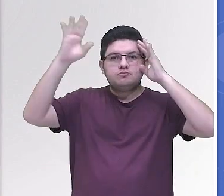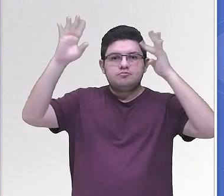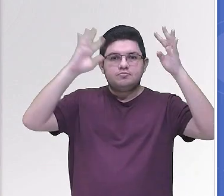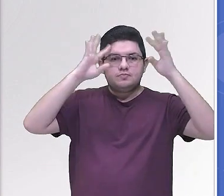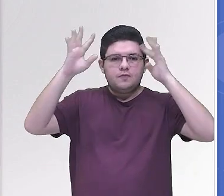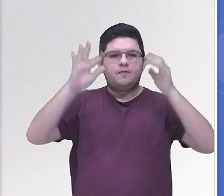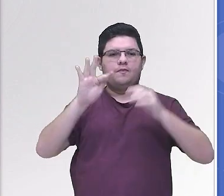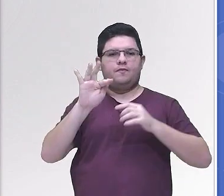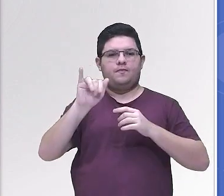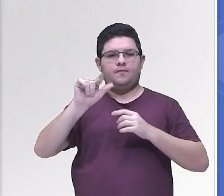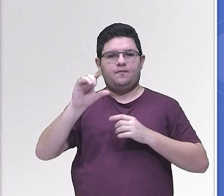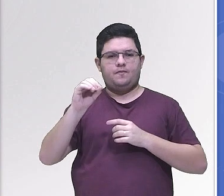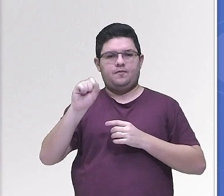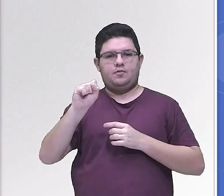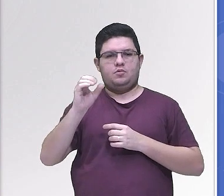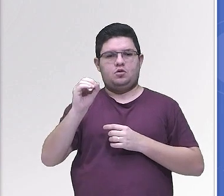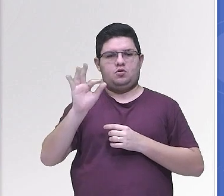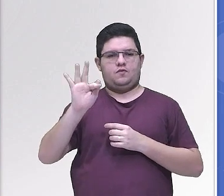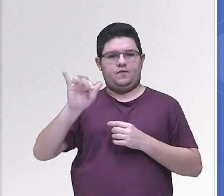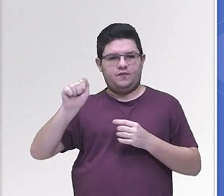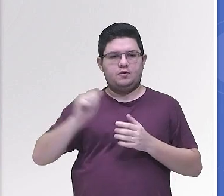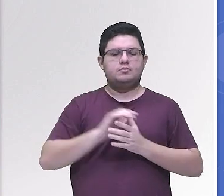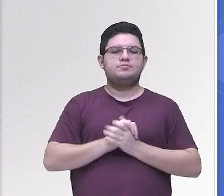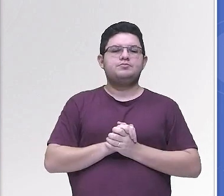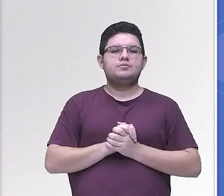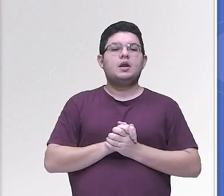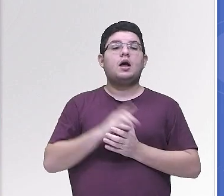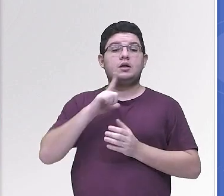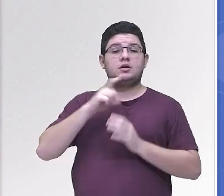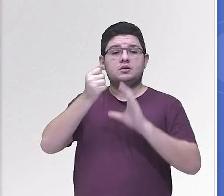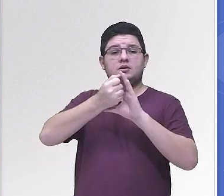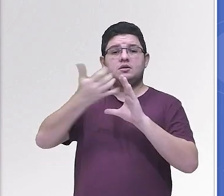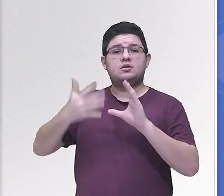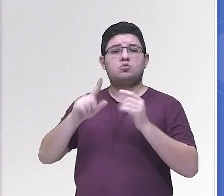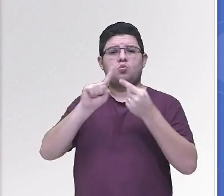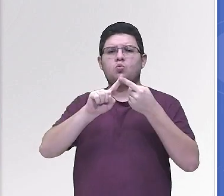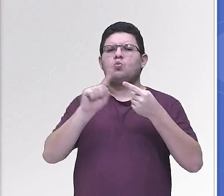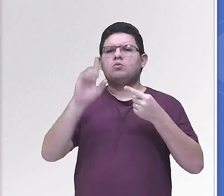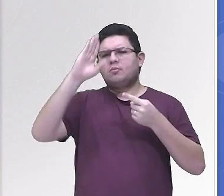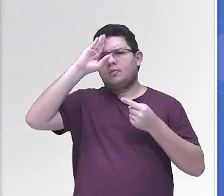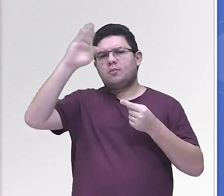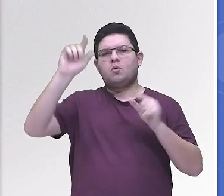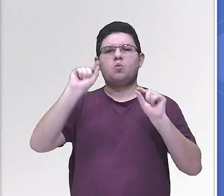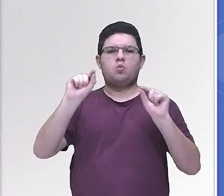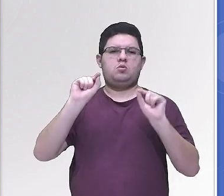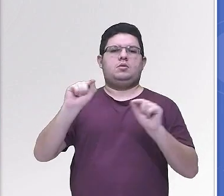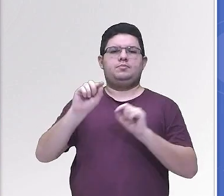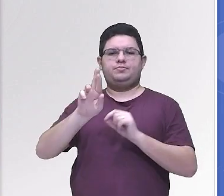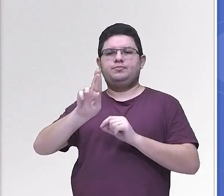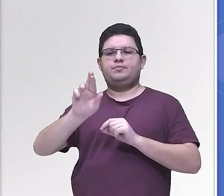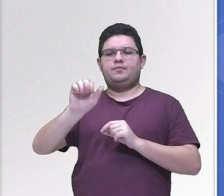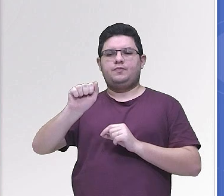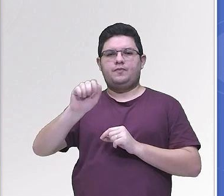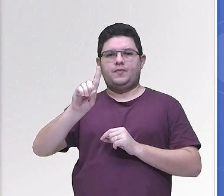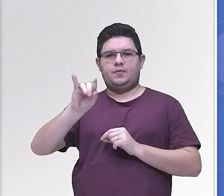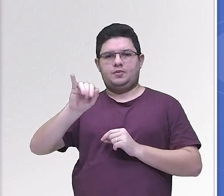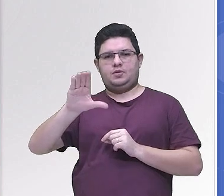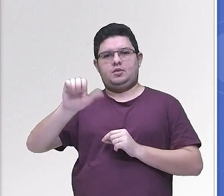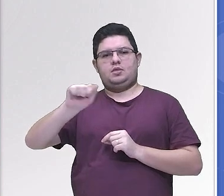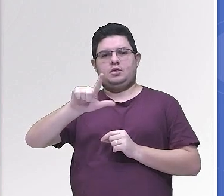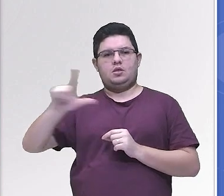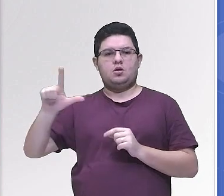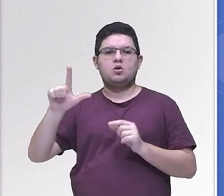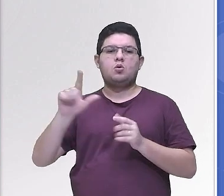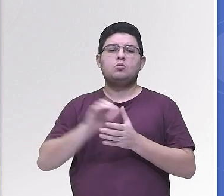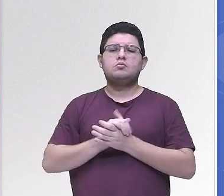da filosofia, uma das características principais da filosofia é que a filosofia ela é radical. Radical. Ela